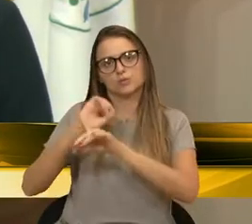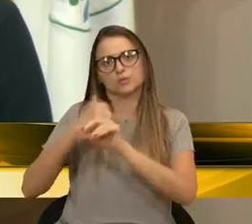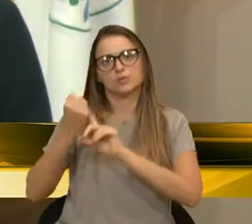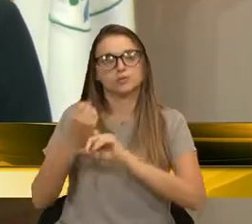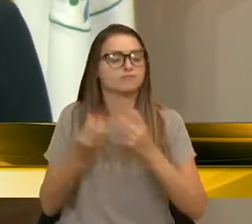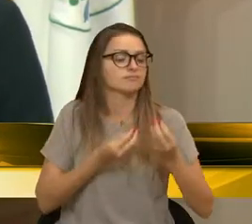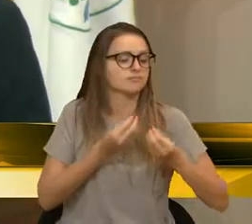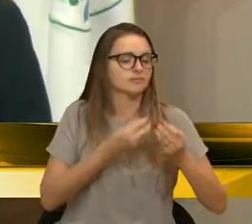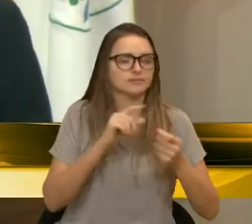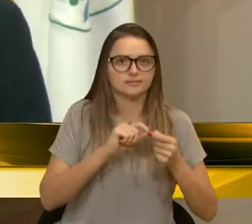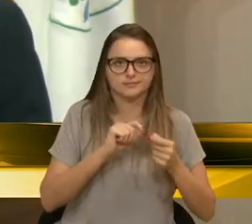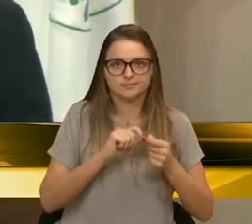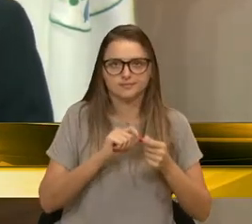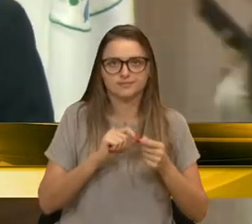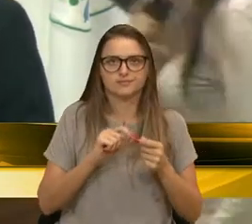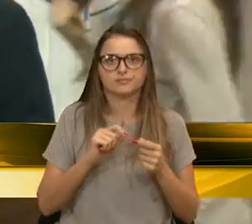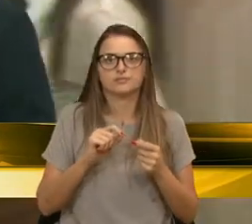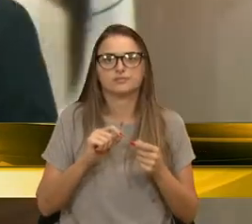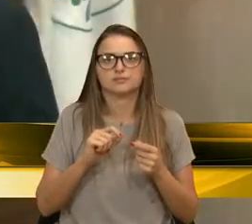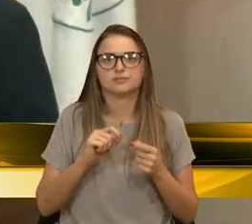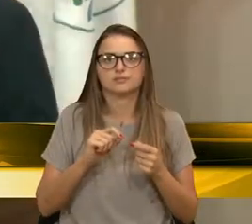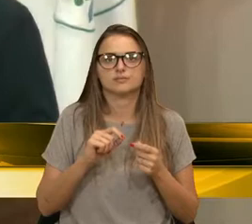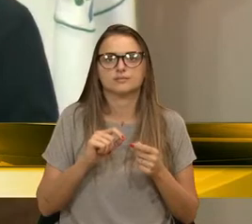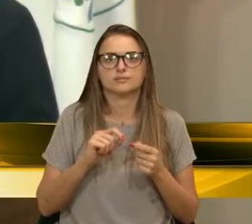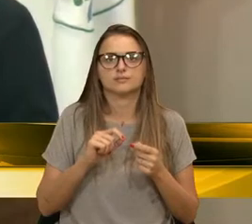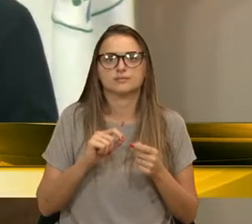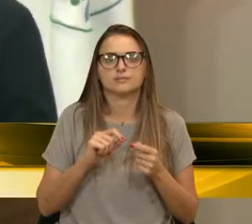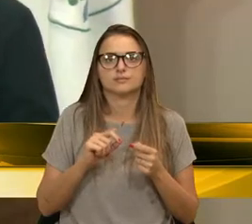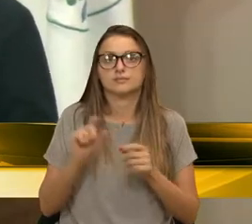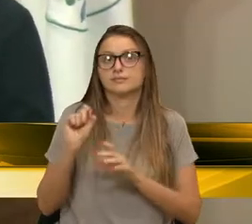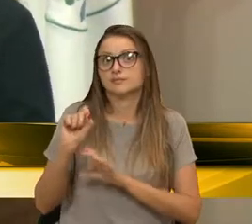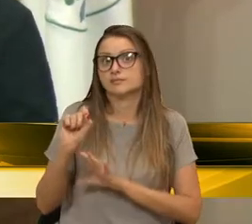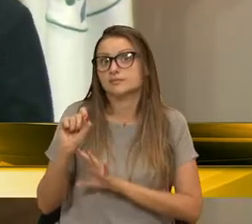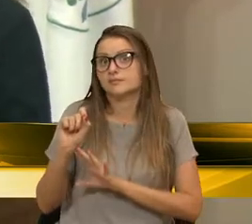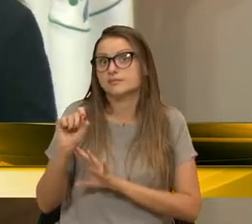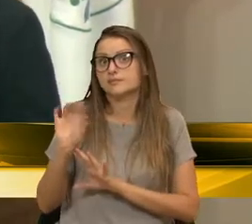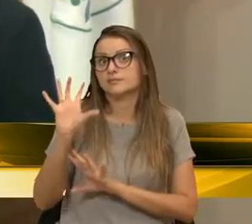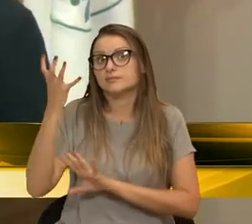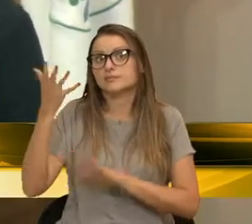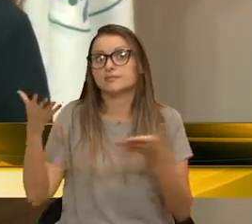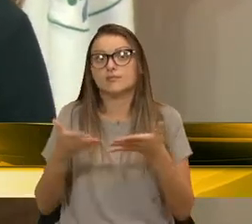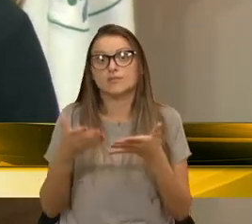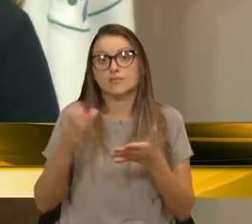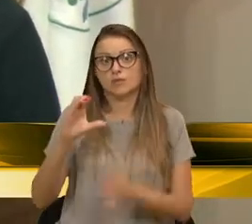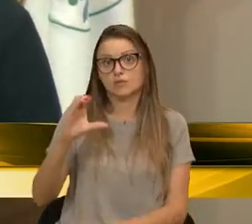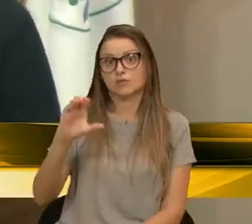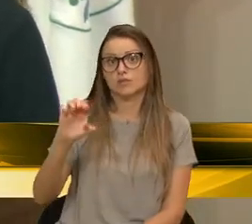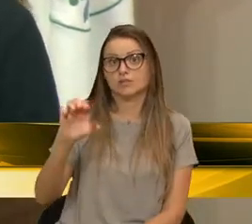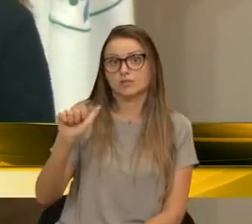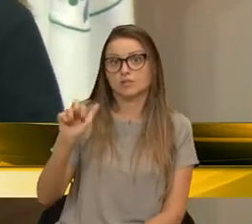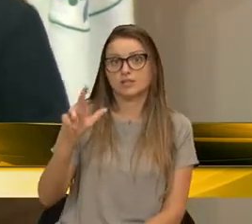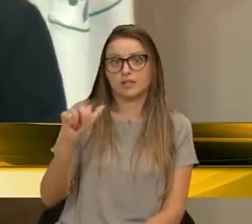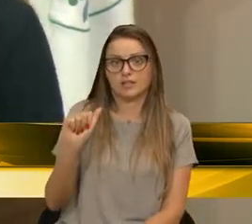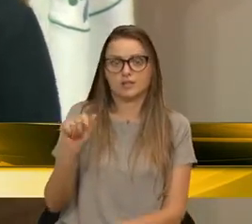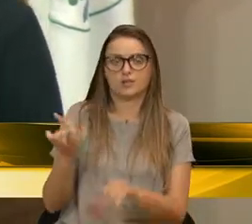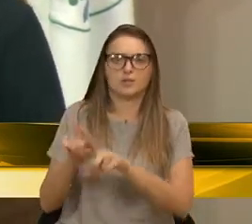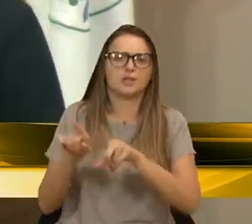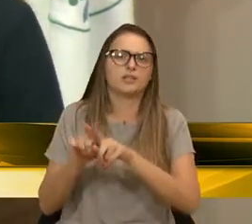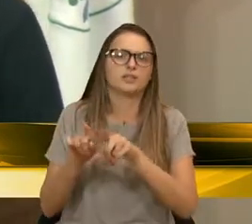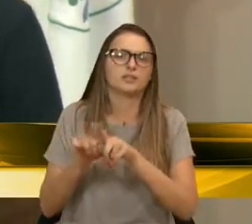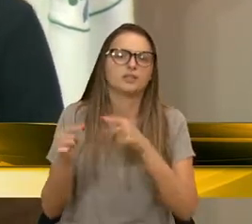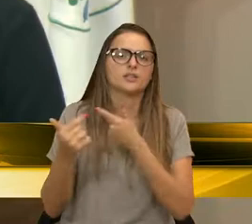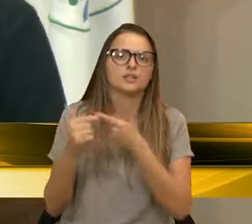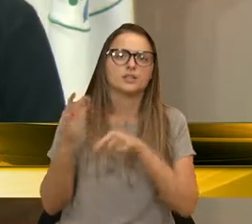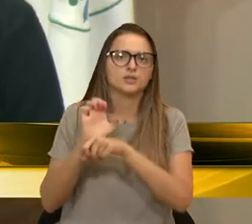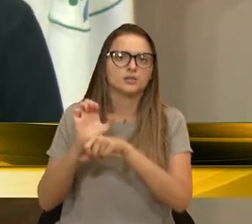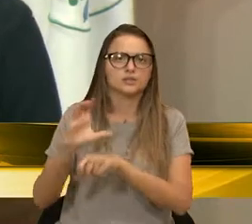fazer isso, né? Porque o que a gente vê que está acontecendo hoje no Ceará é que o crime tomou conta, né? O Estado não tem